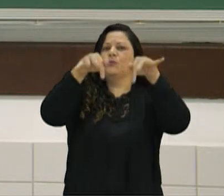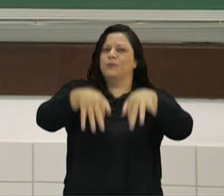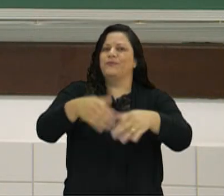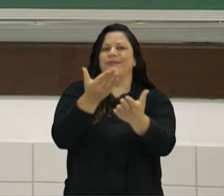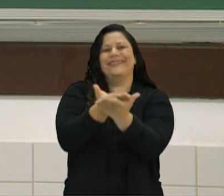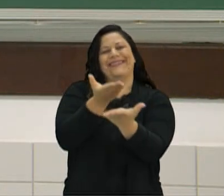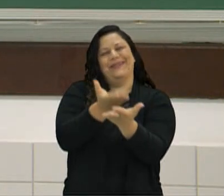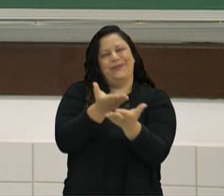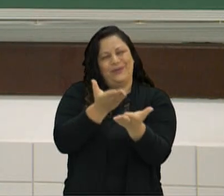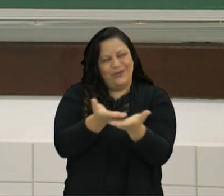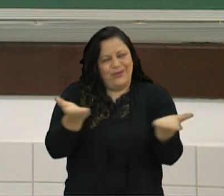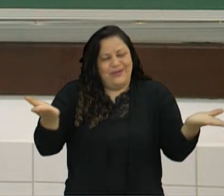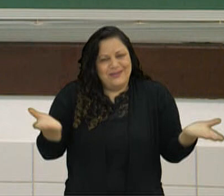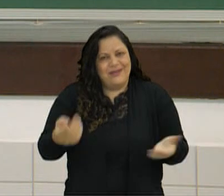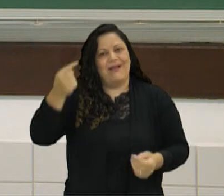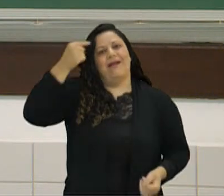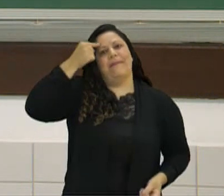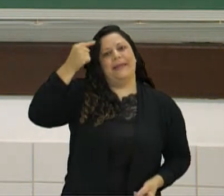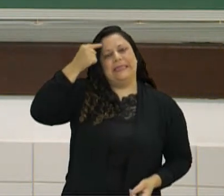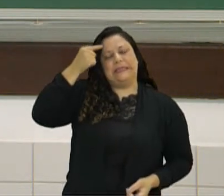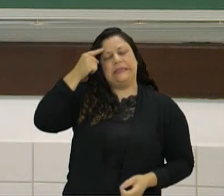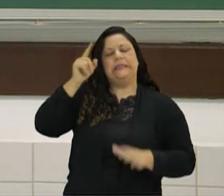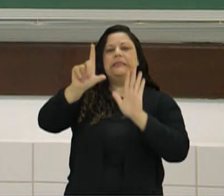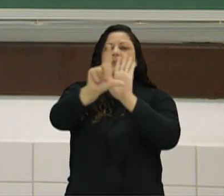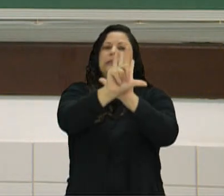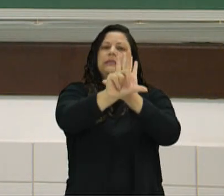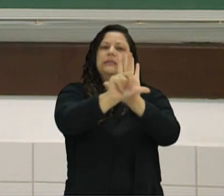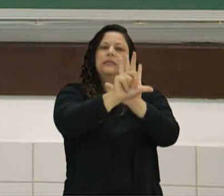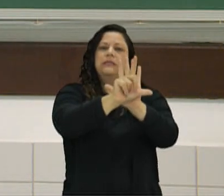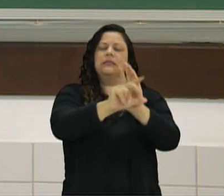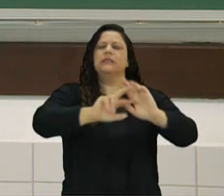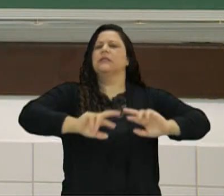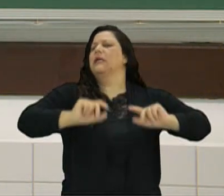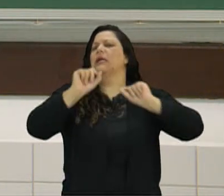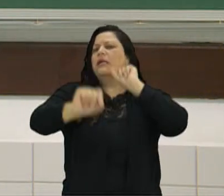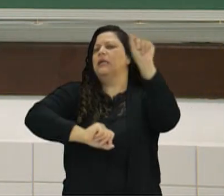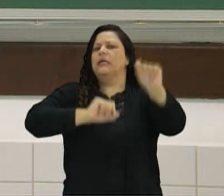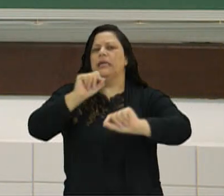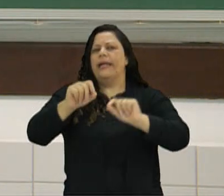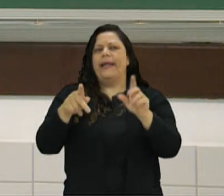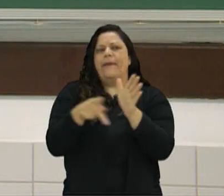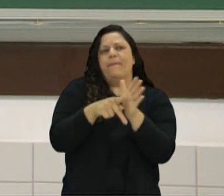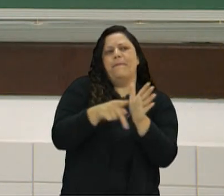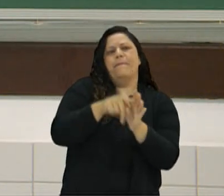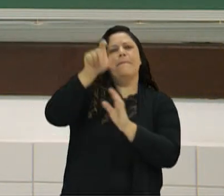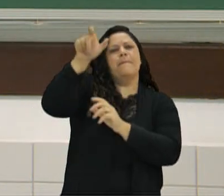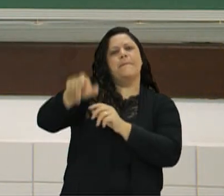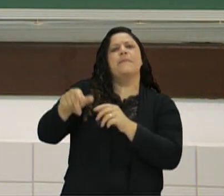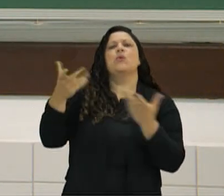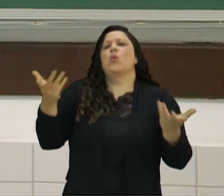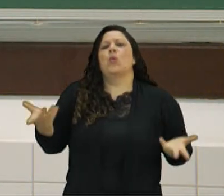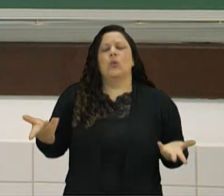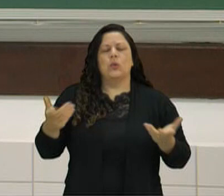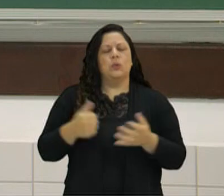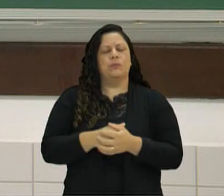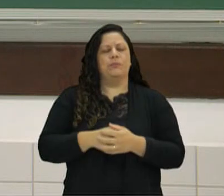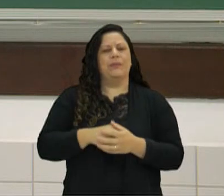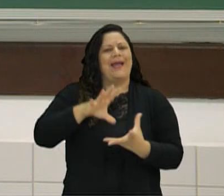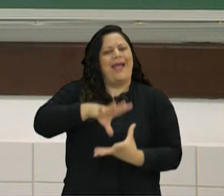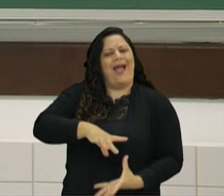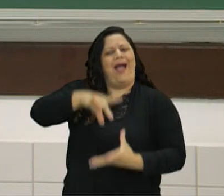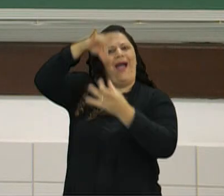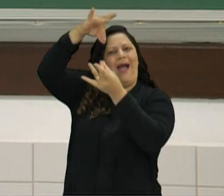nossa aula, pensando as leis, né? A lei para o Montesquieu é a própria alma de